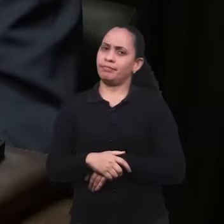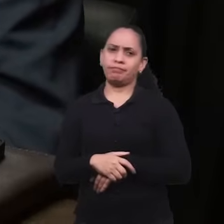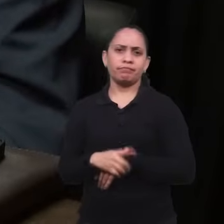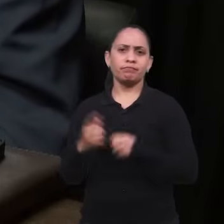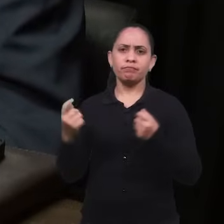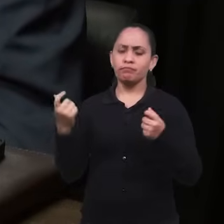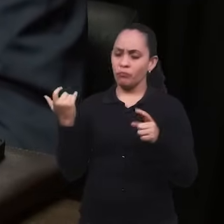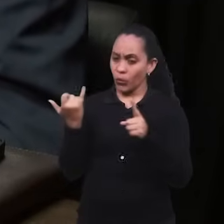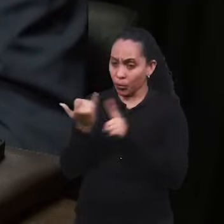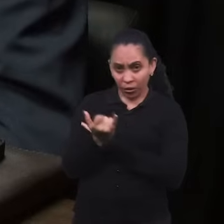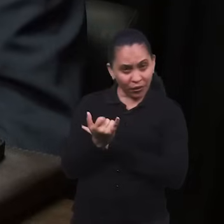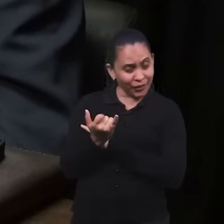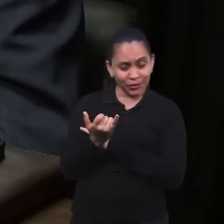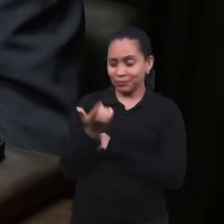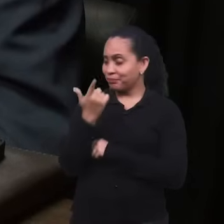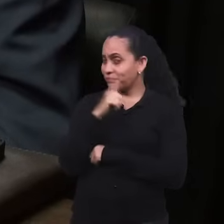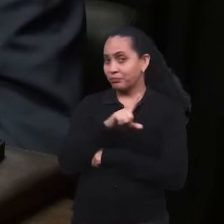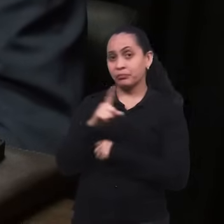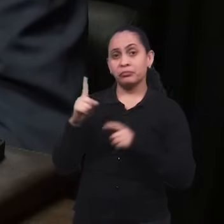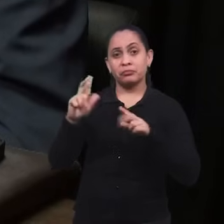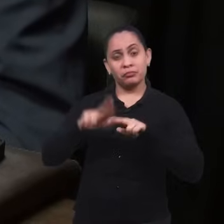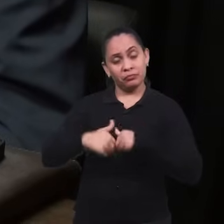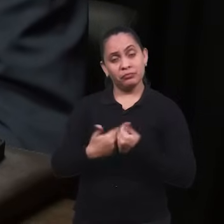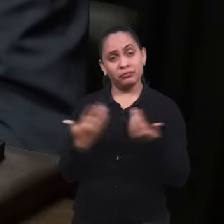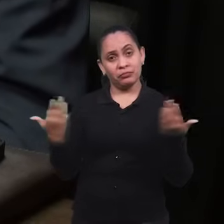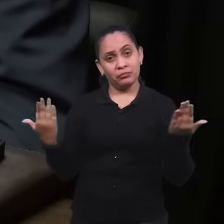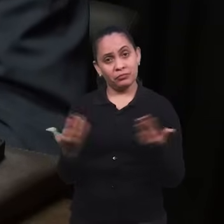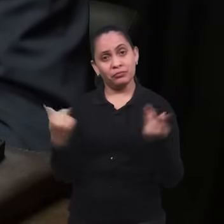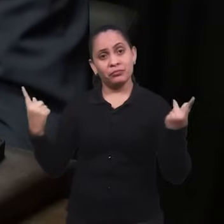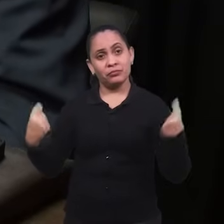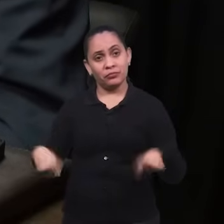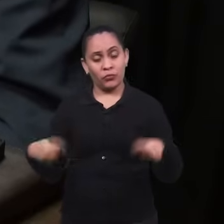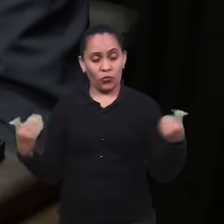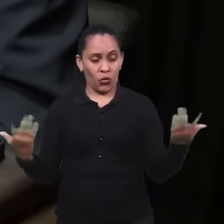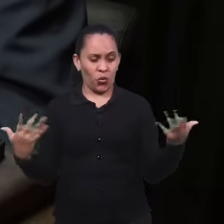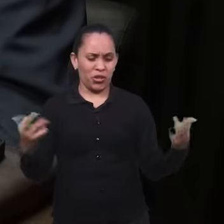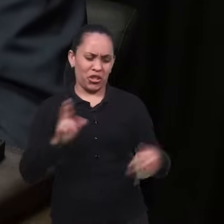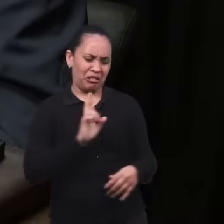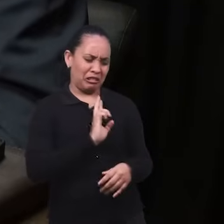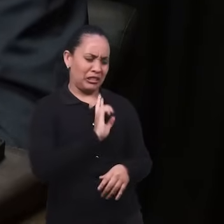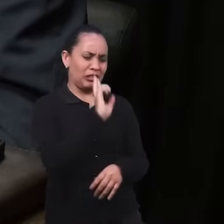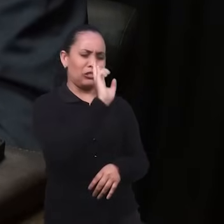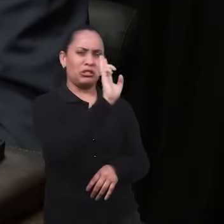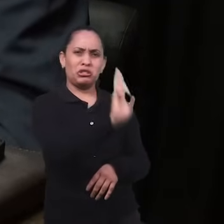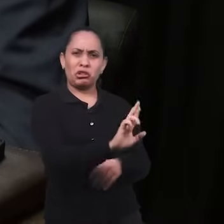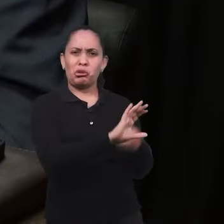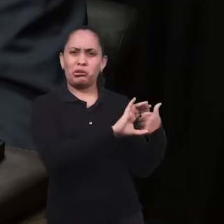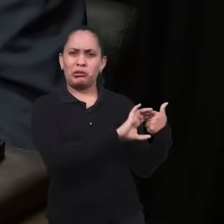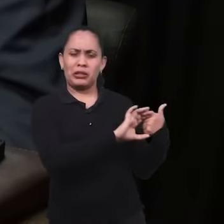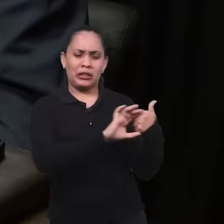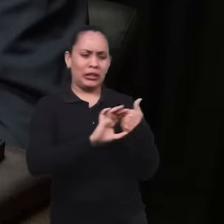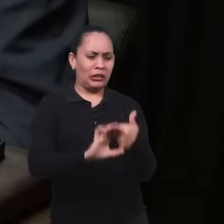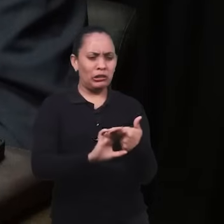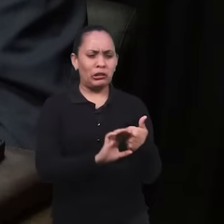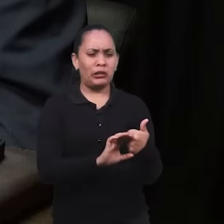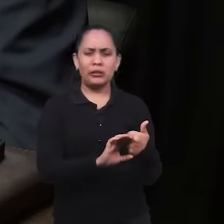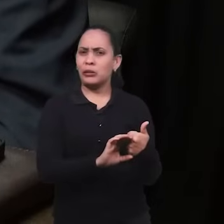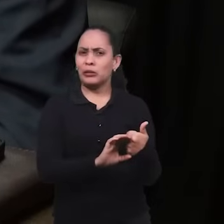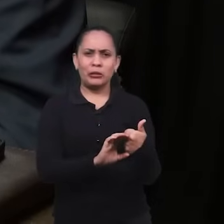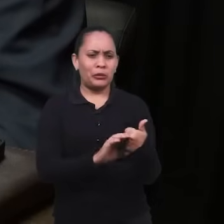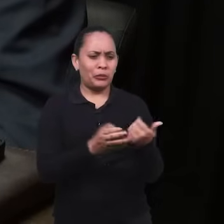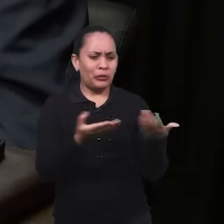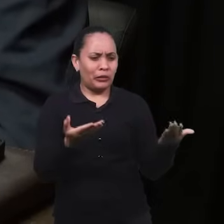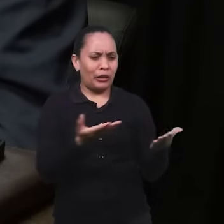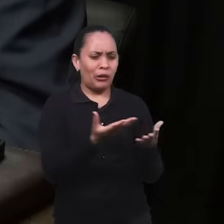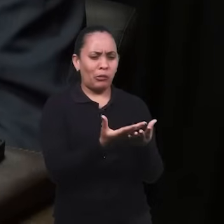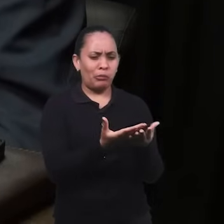não alcança aquilo que é profético. Por isso que hoje o homem dos nossos dias, a religião, né? O cristianismo está se